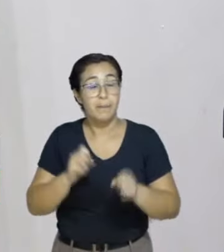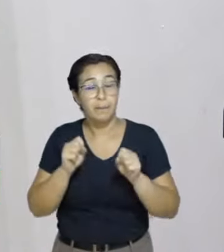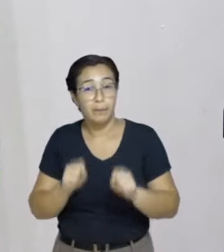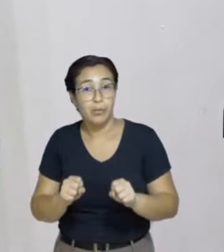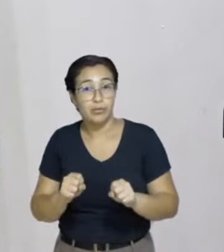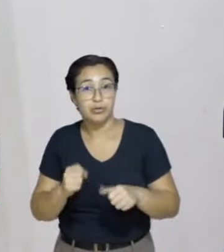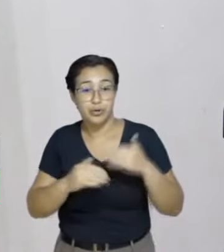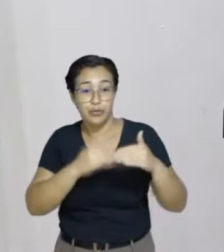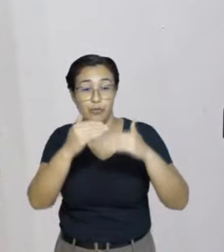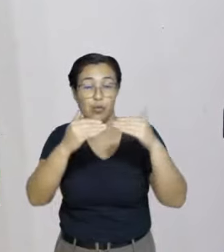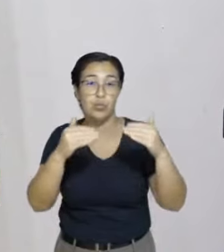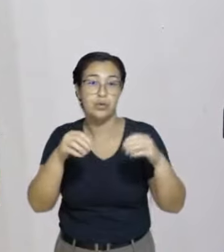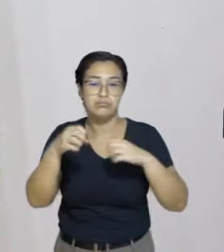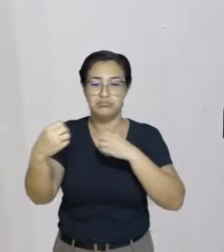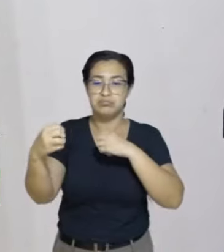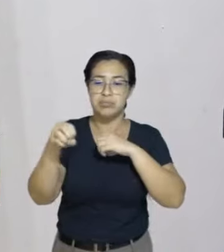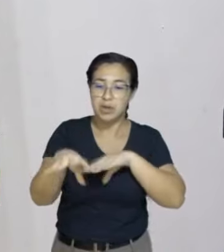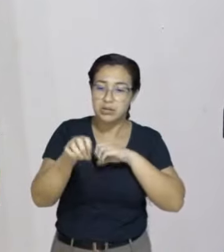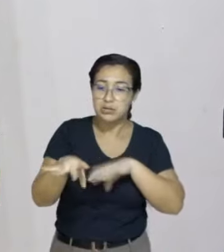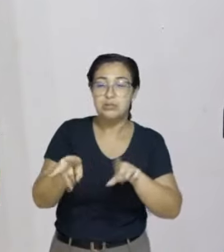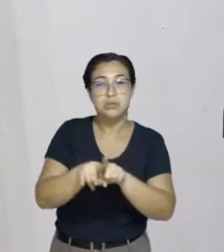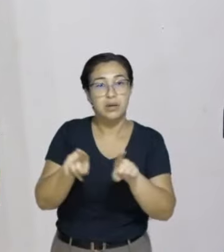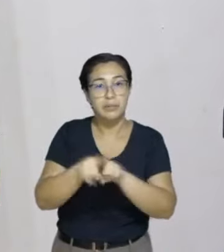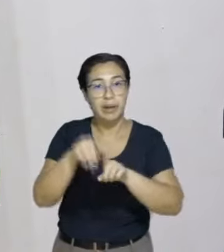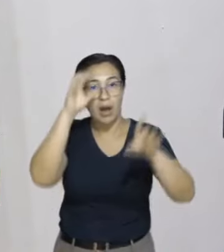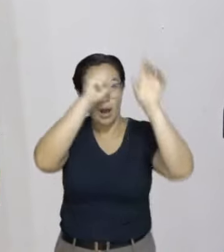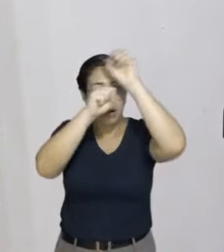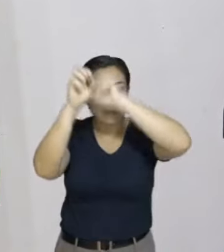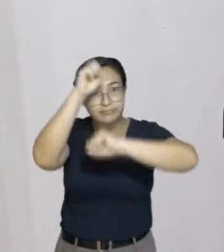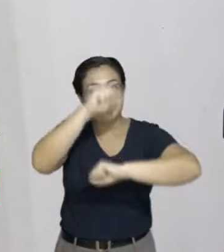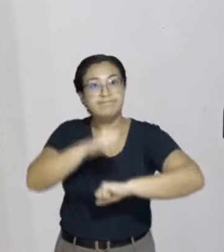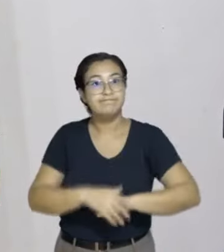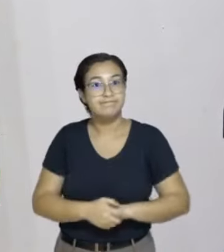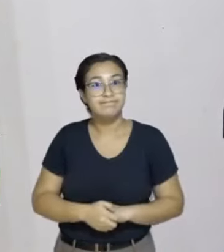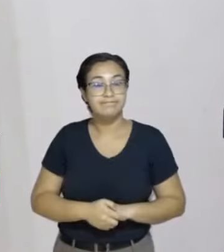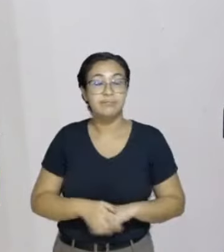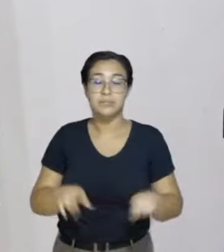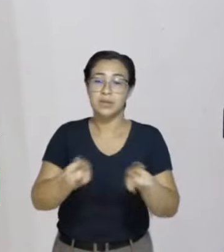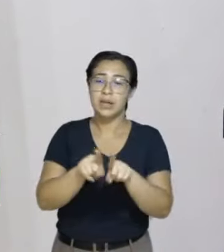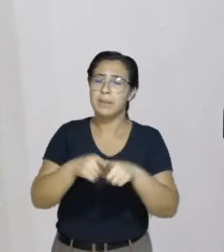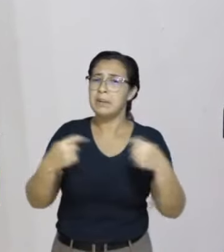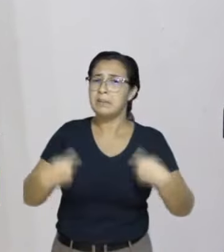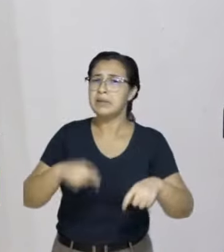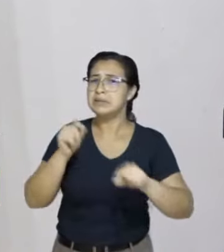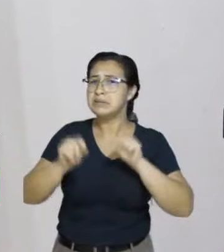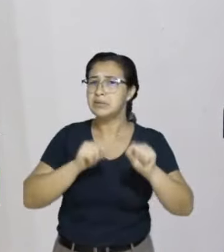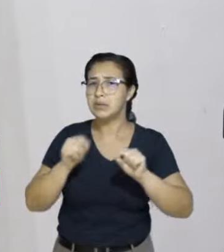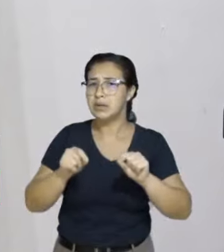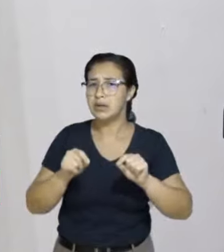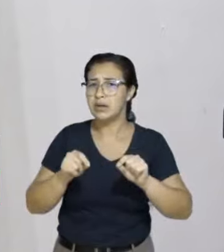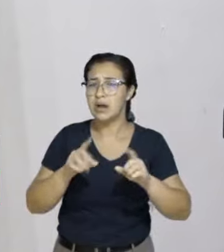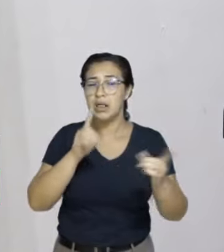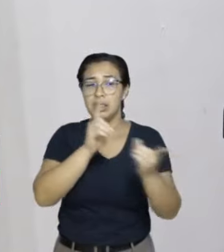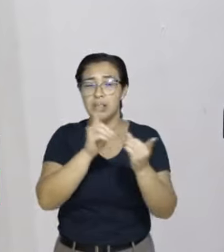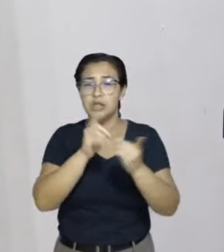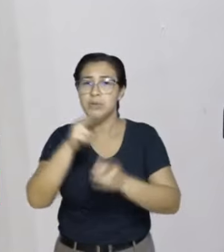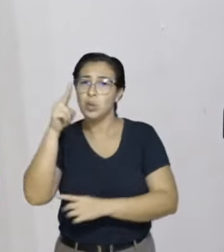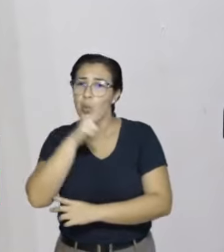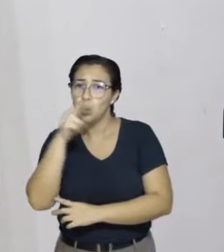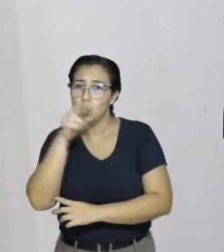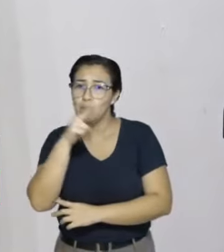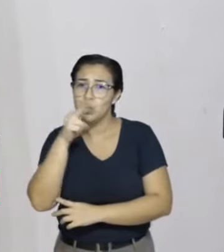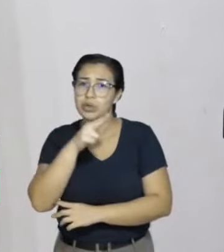e aprendizagem. Eles também são demandados em situações de atendimentos emergenciais, como esse que